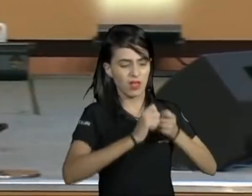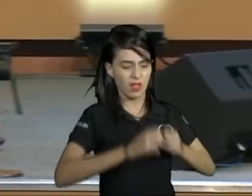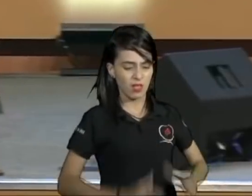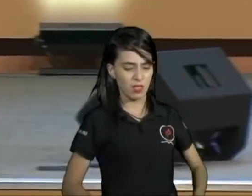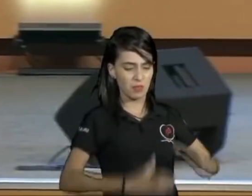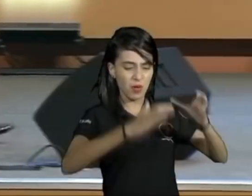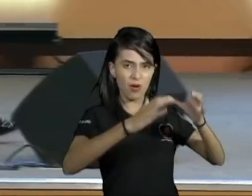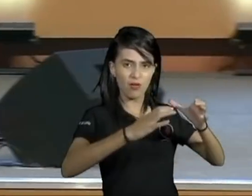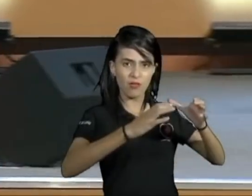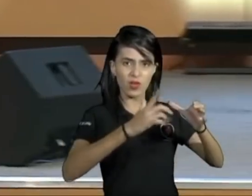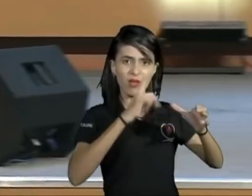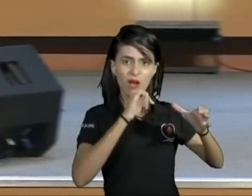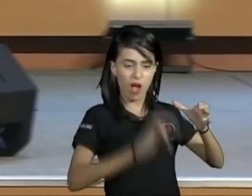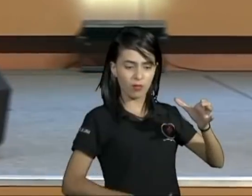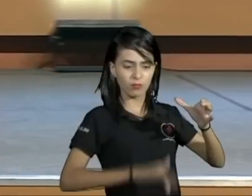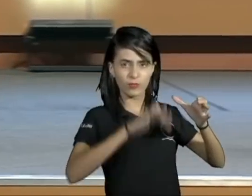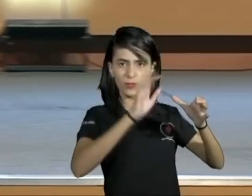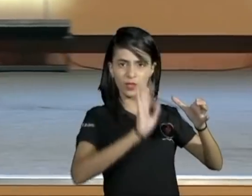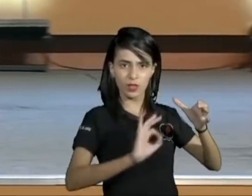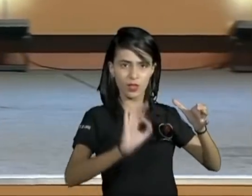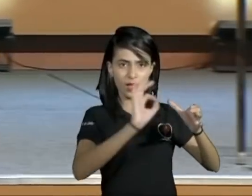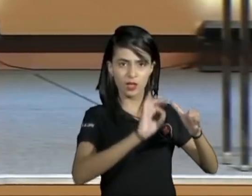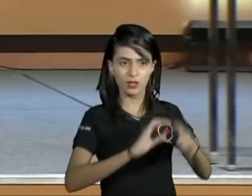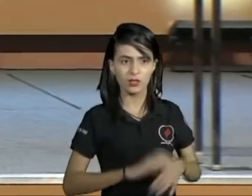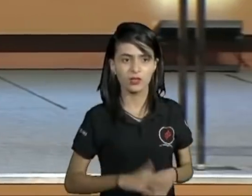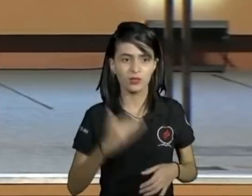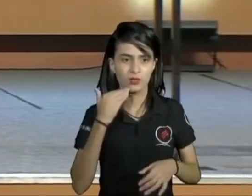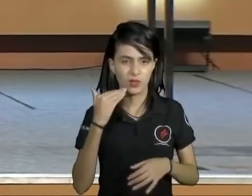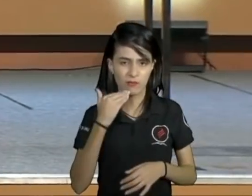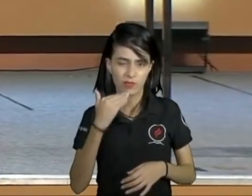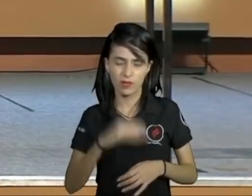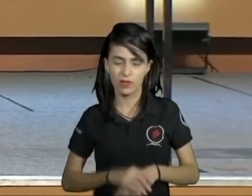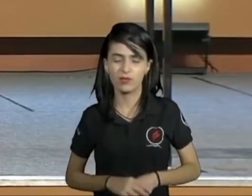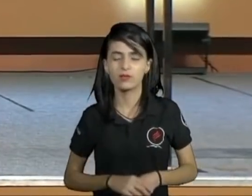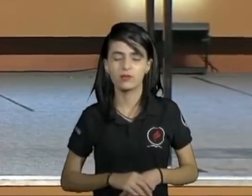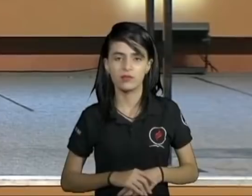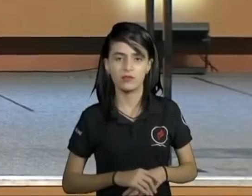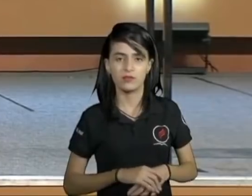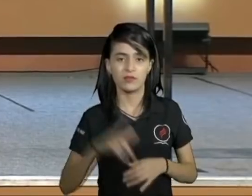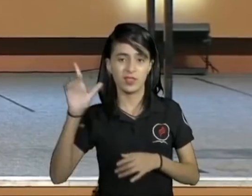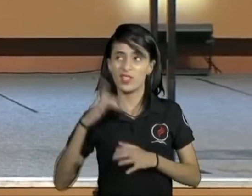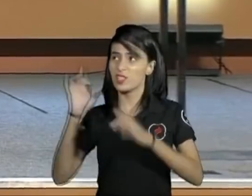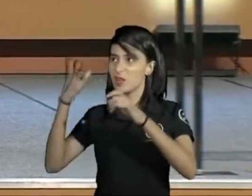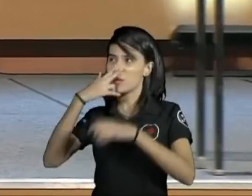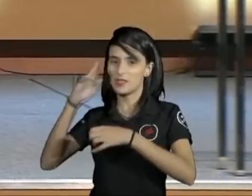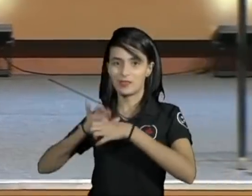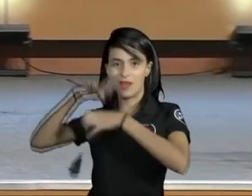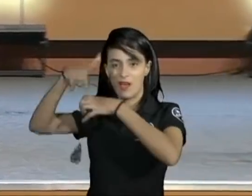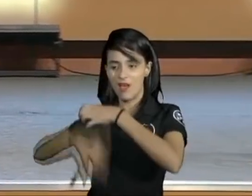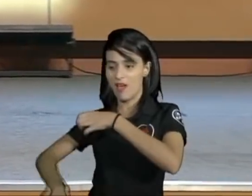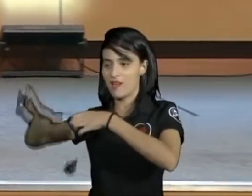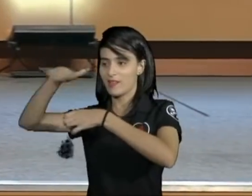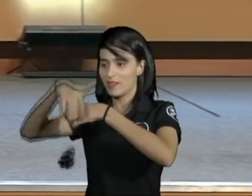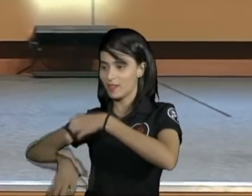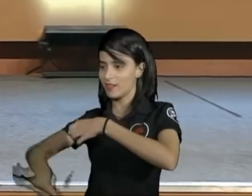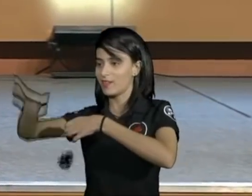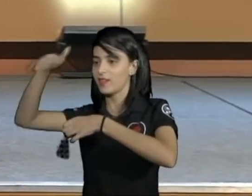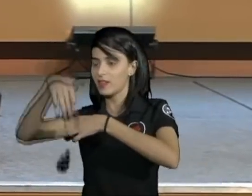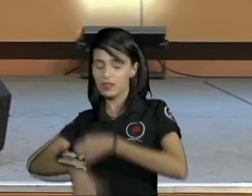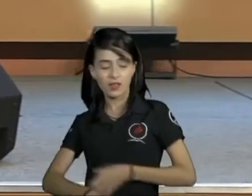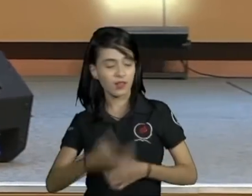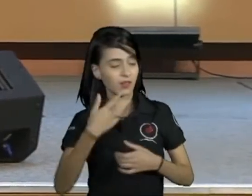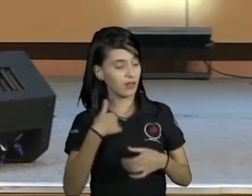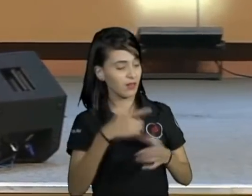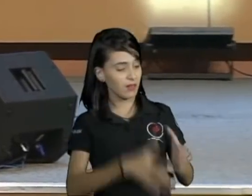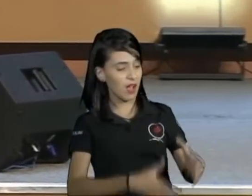rotas o que não retém as águas me deixaram o Manancial de Águas Limpas e passaram a ter o próprio curso